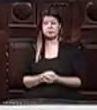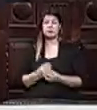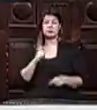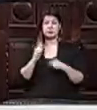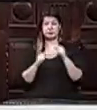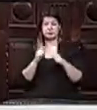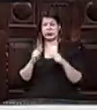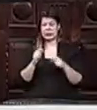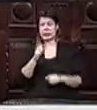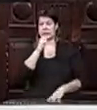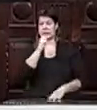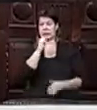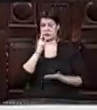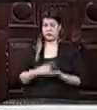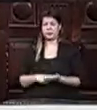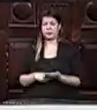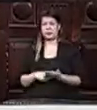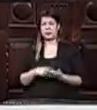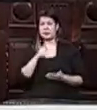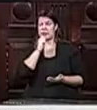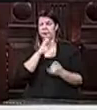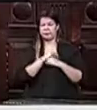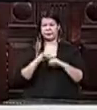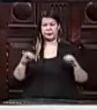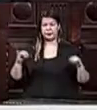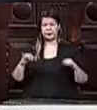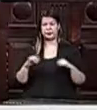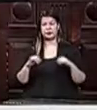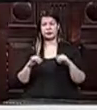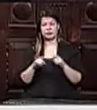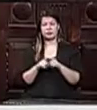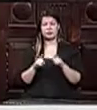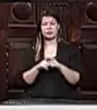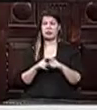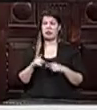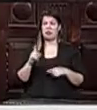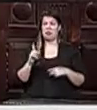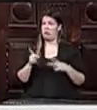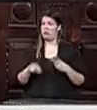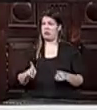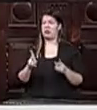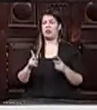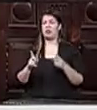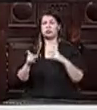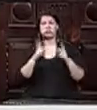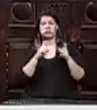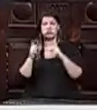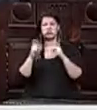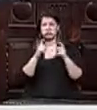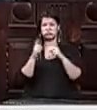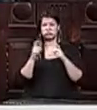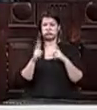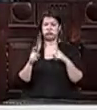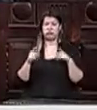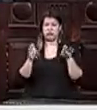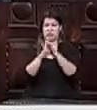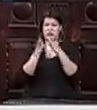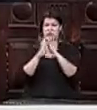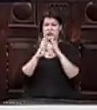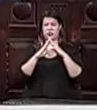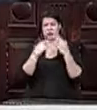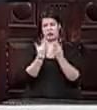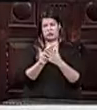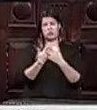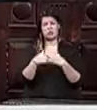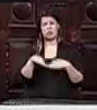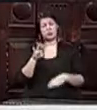sempre controvertida, sempre polêmica, sempre capaz de suscitar debates e embates, de fechar escolas, mas